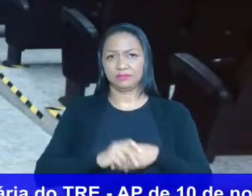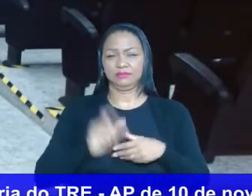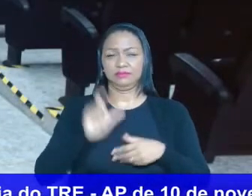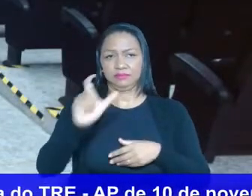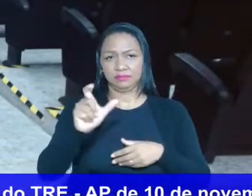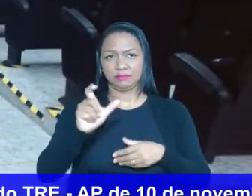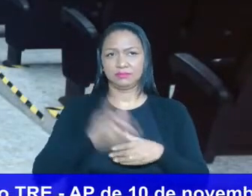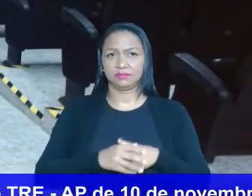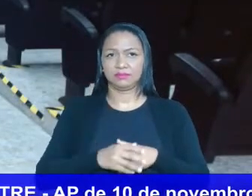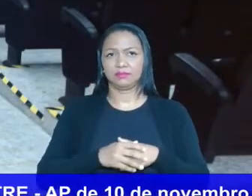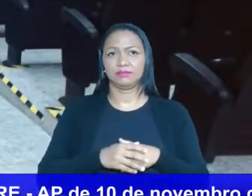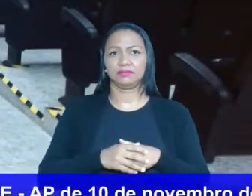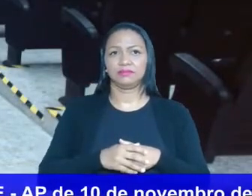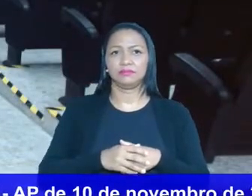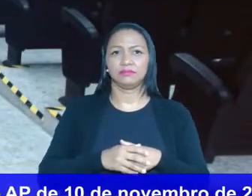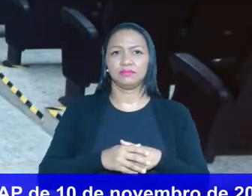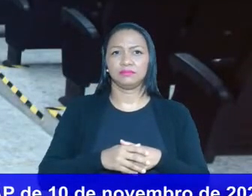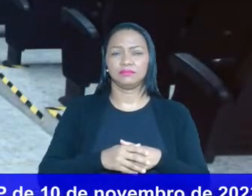palavra.